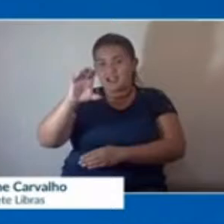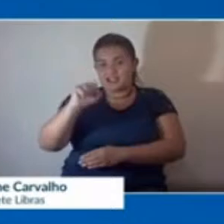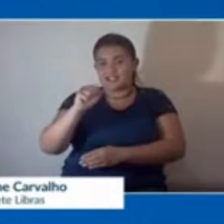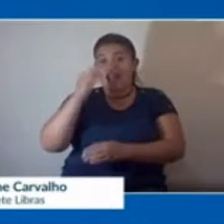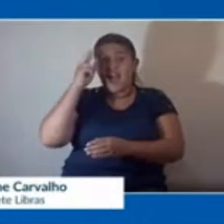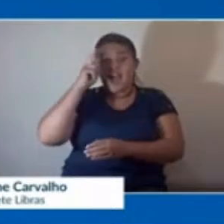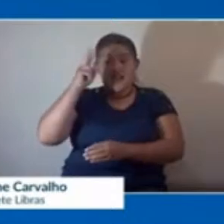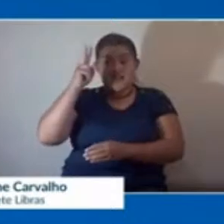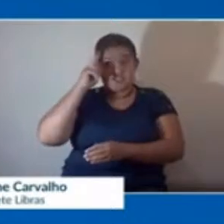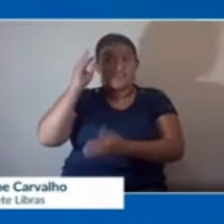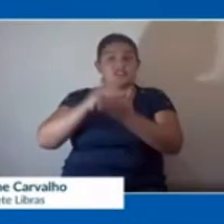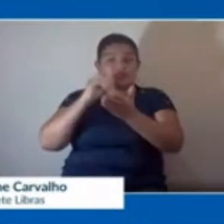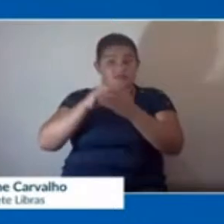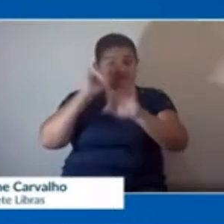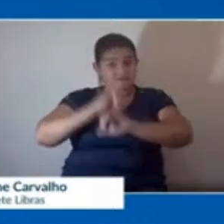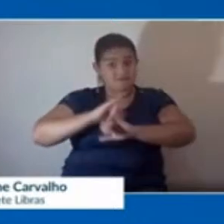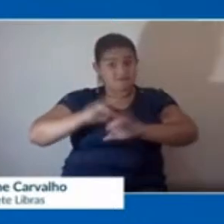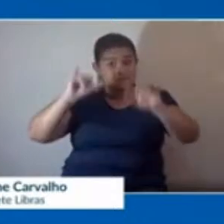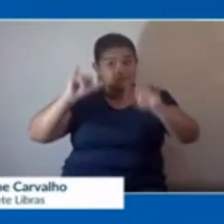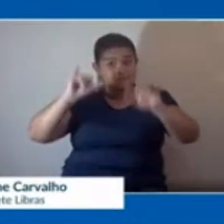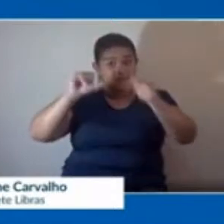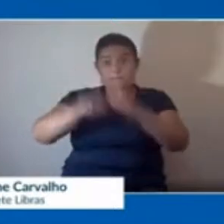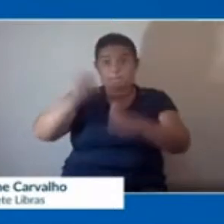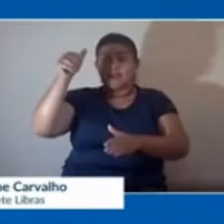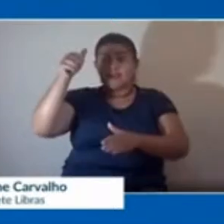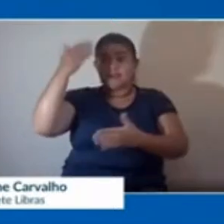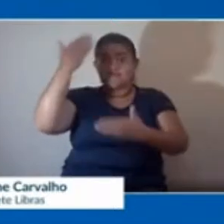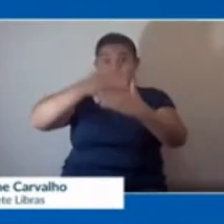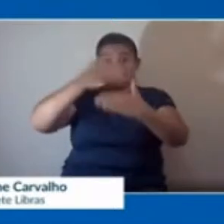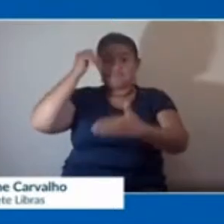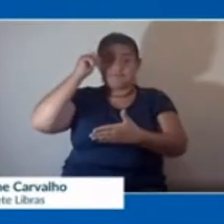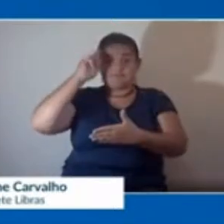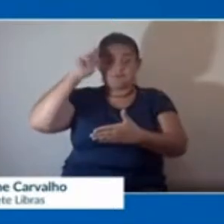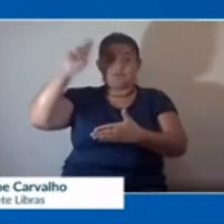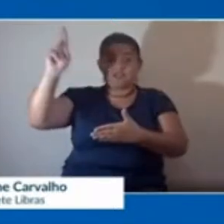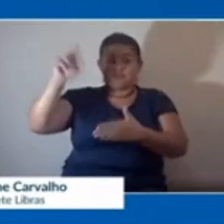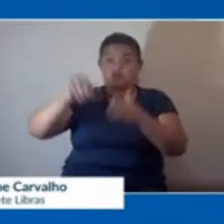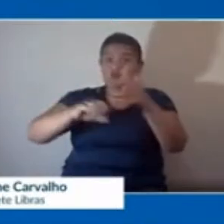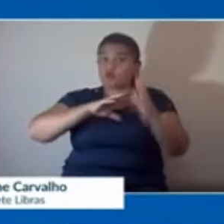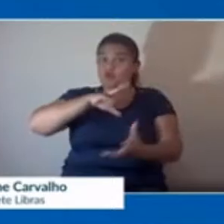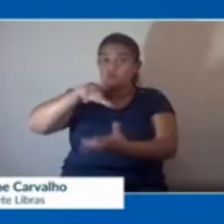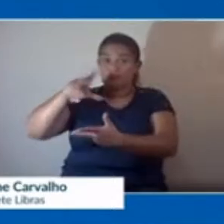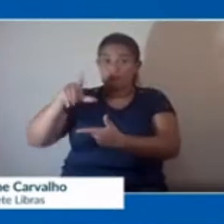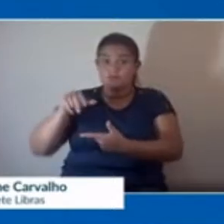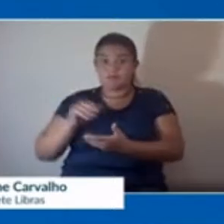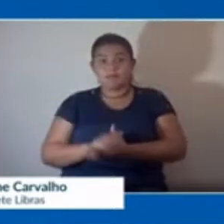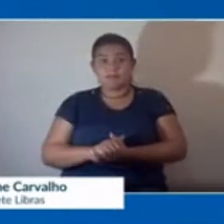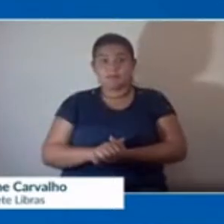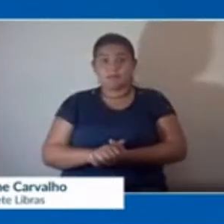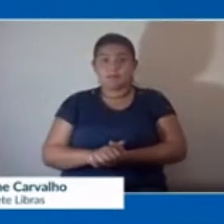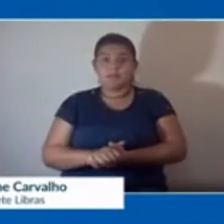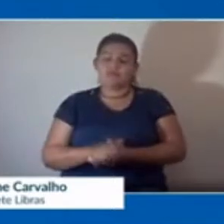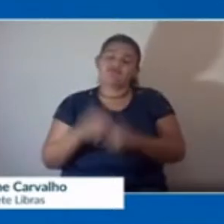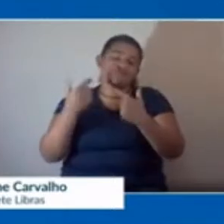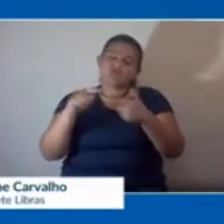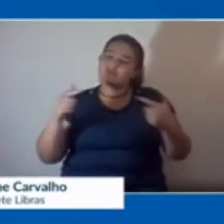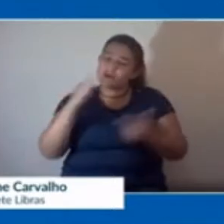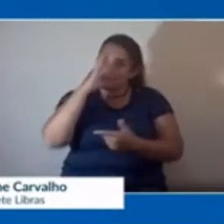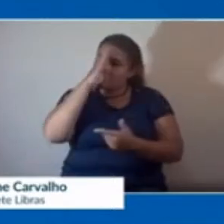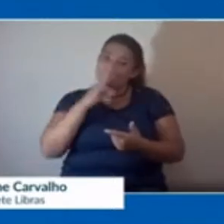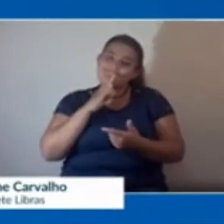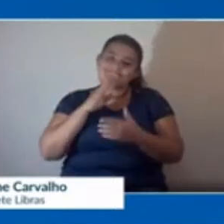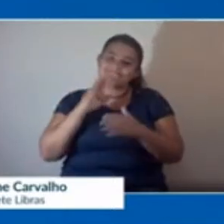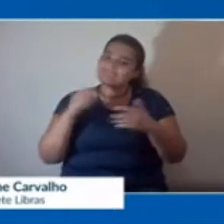da Primeira Cineasta do Mundo. Exatamente. Que é da Pamela Green, isso, né? Sim, bom, ele não está mais disponível gratuitamente, mas